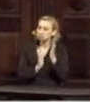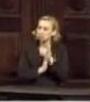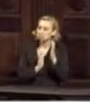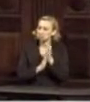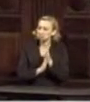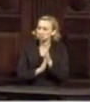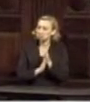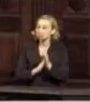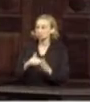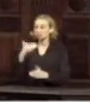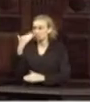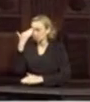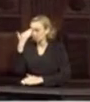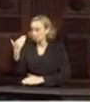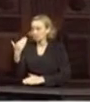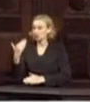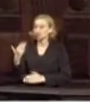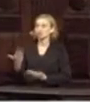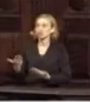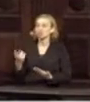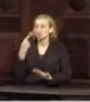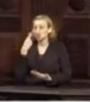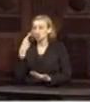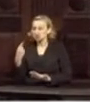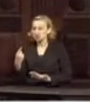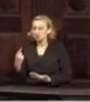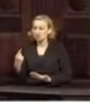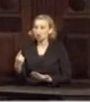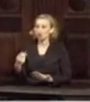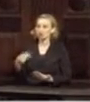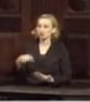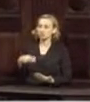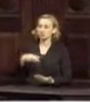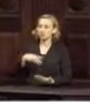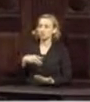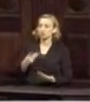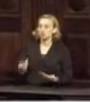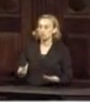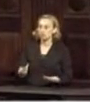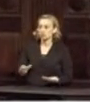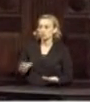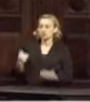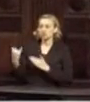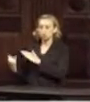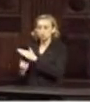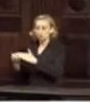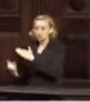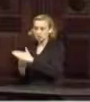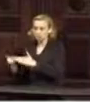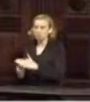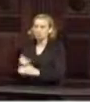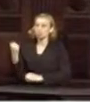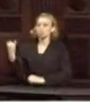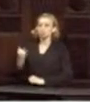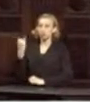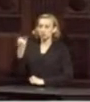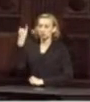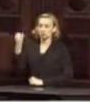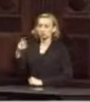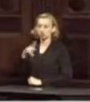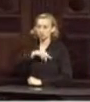minha satisfação de ver uma entidade tão importante, uma instituição tão importante quanto o Ministério Público do